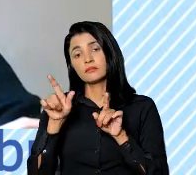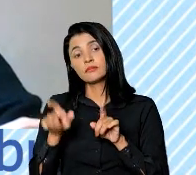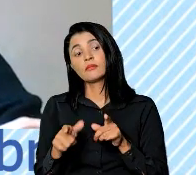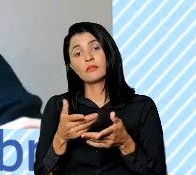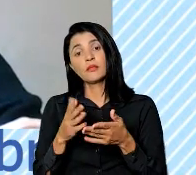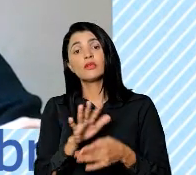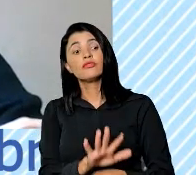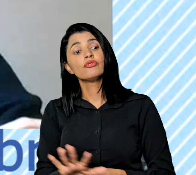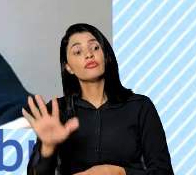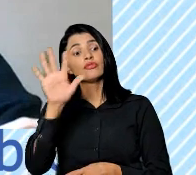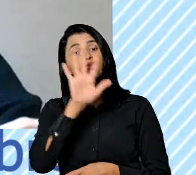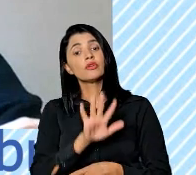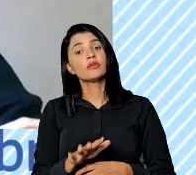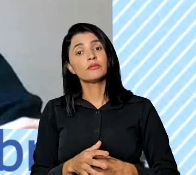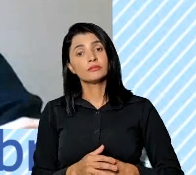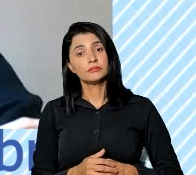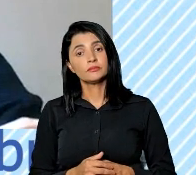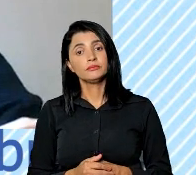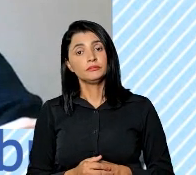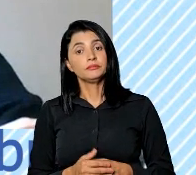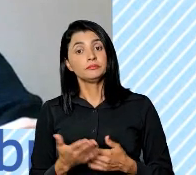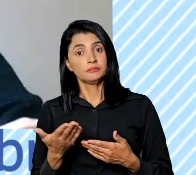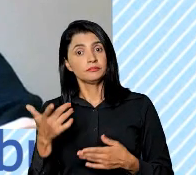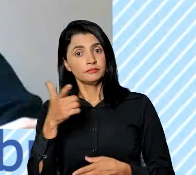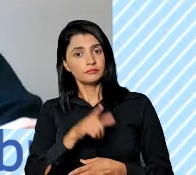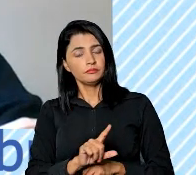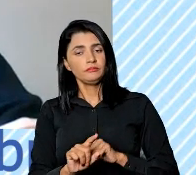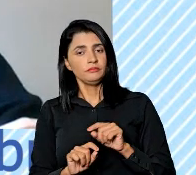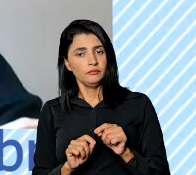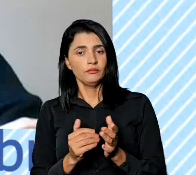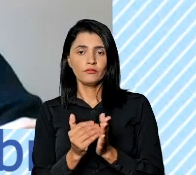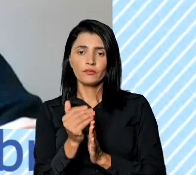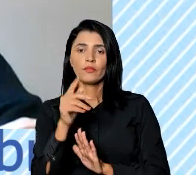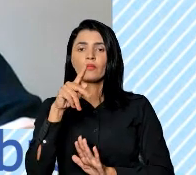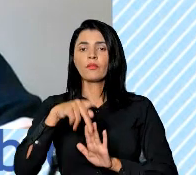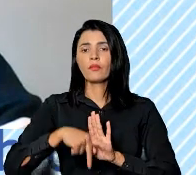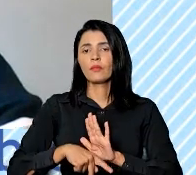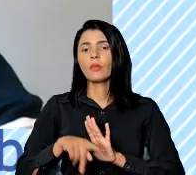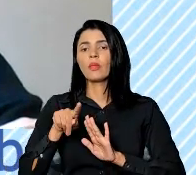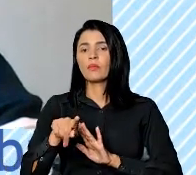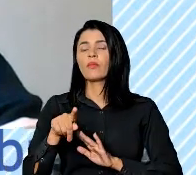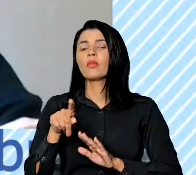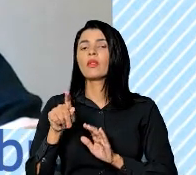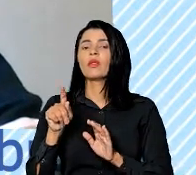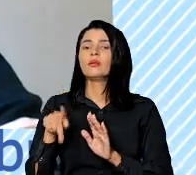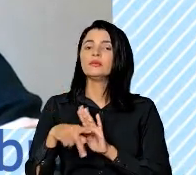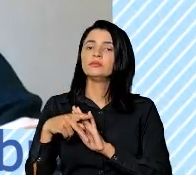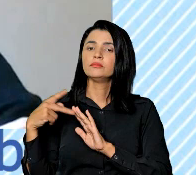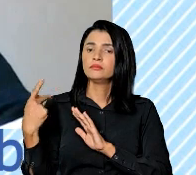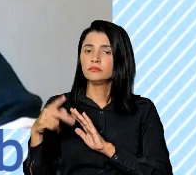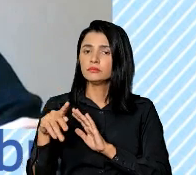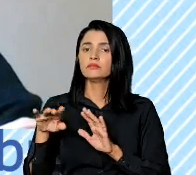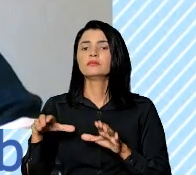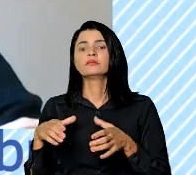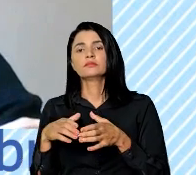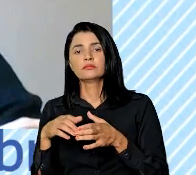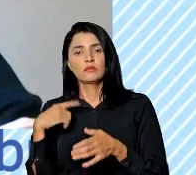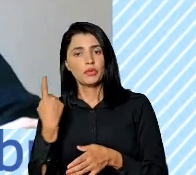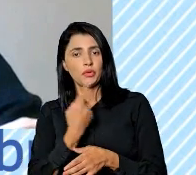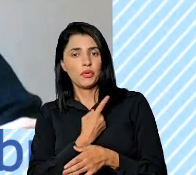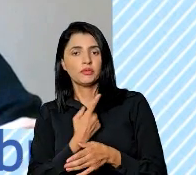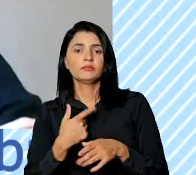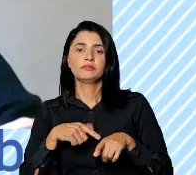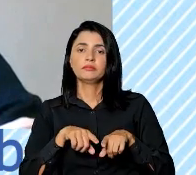em geral. Esta é mais uma iniciativa da nossa comissão, em